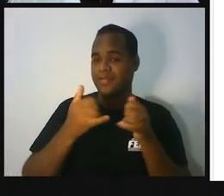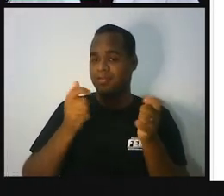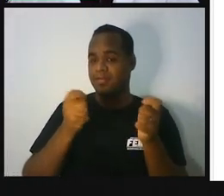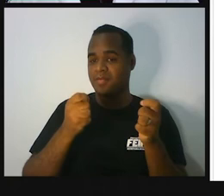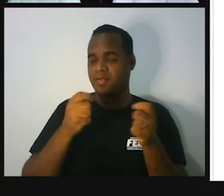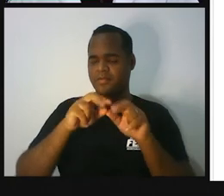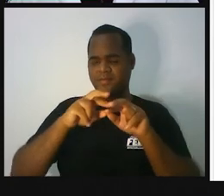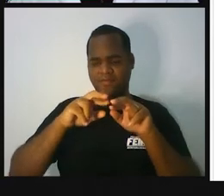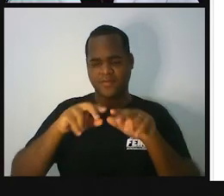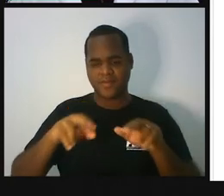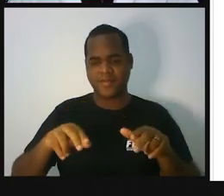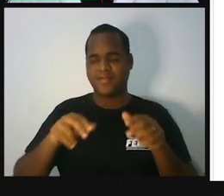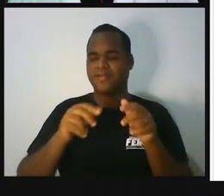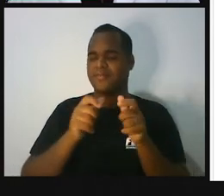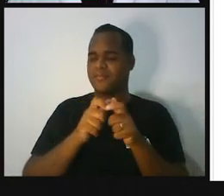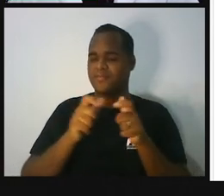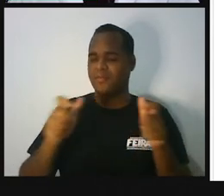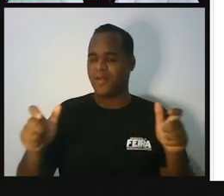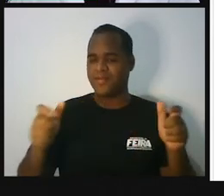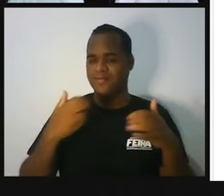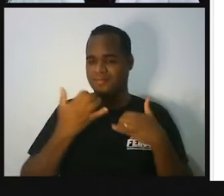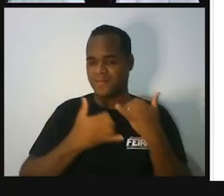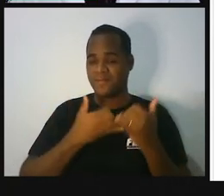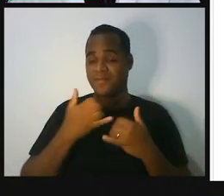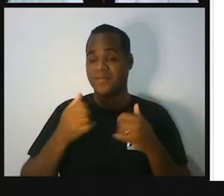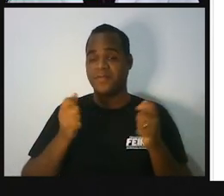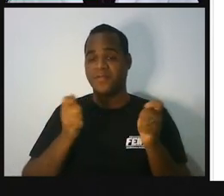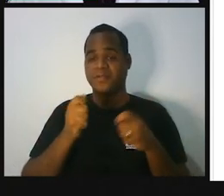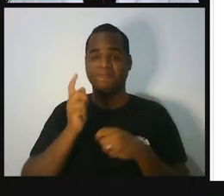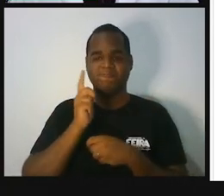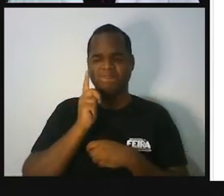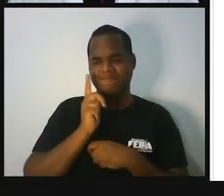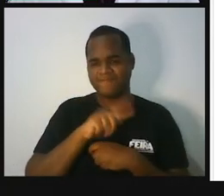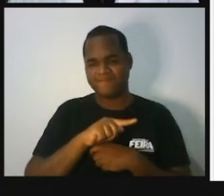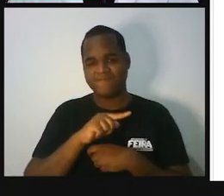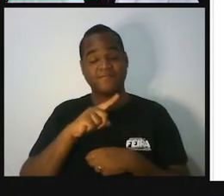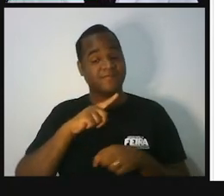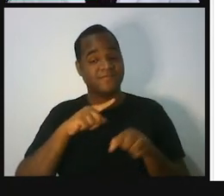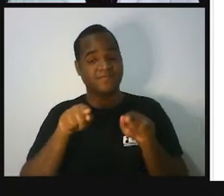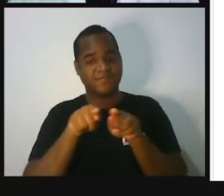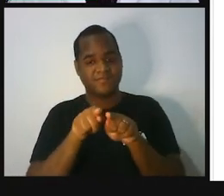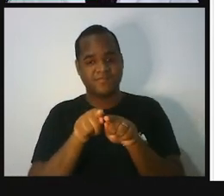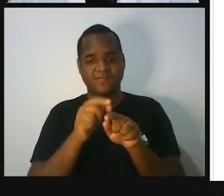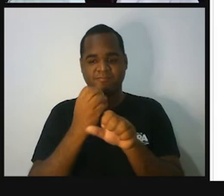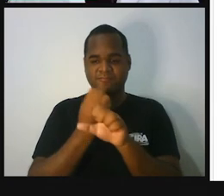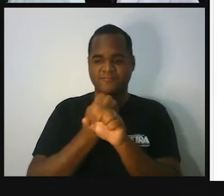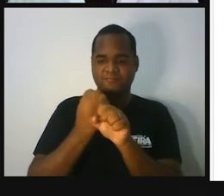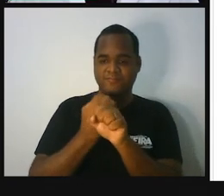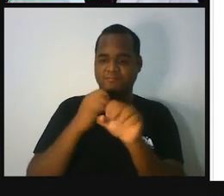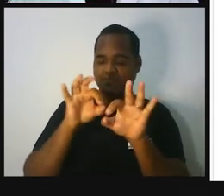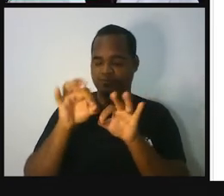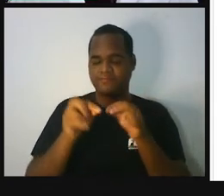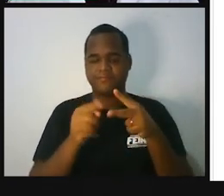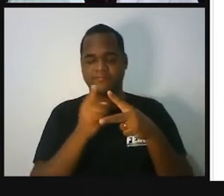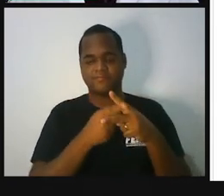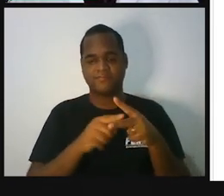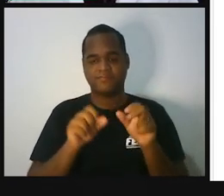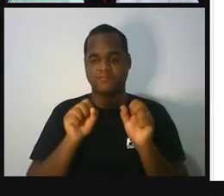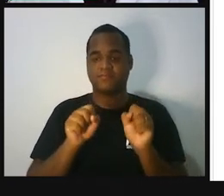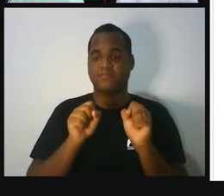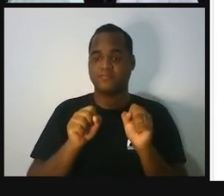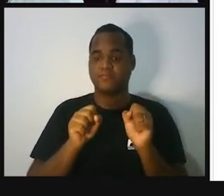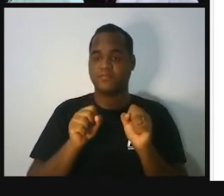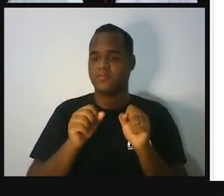enorme com isso né e consegui construir esses ângulos eu vou